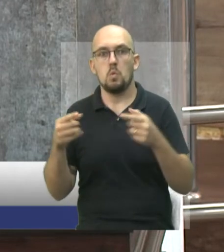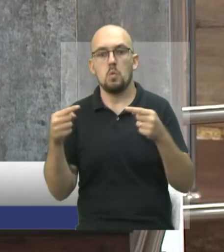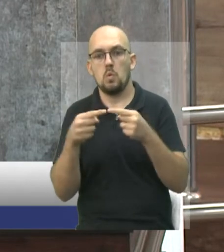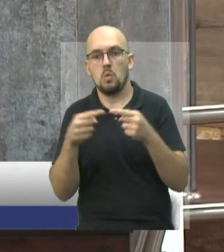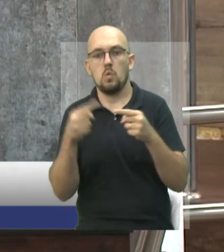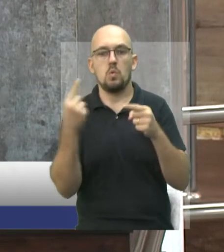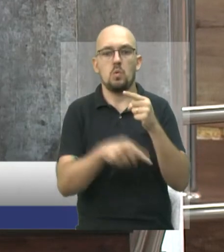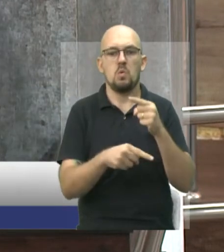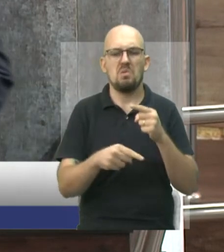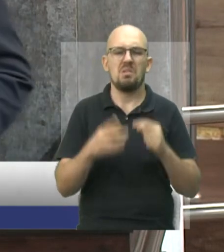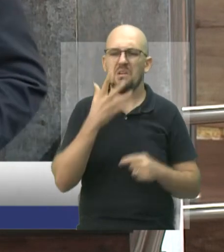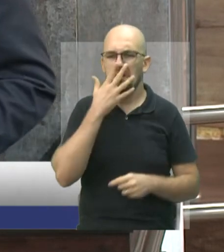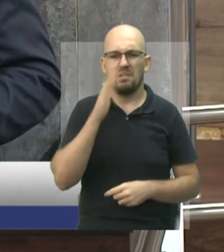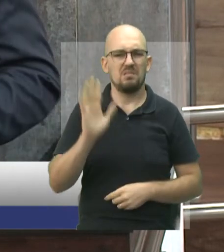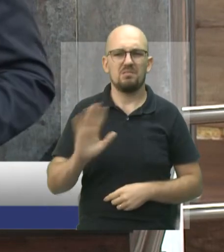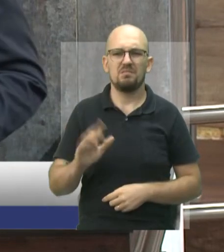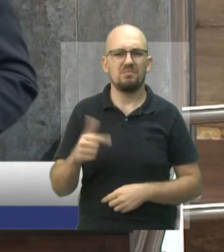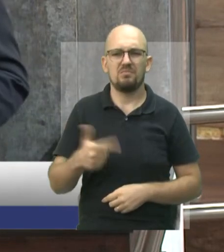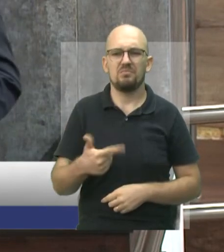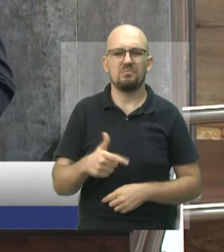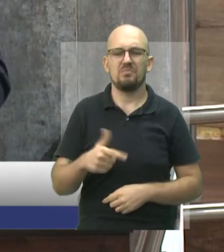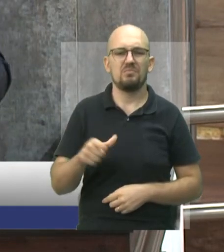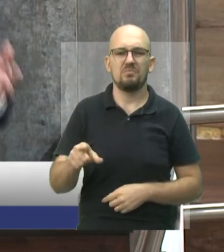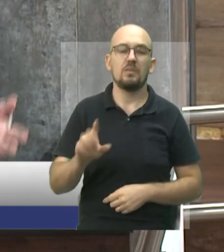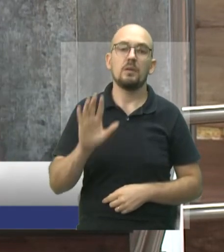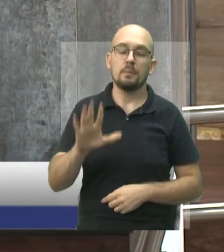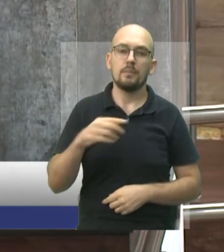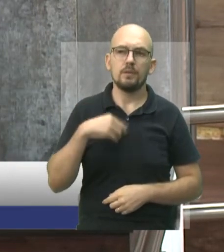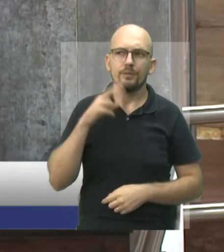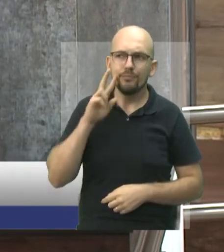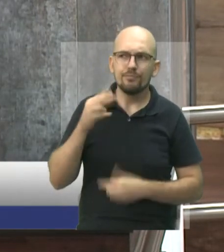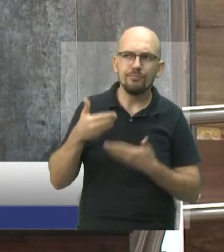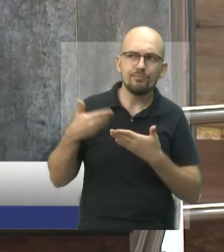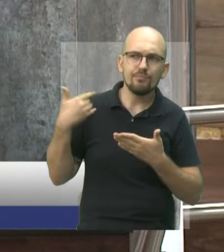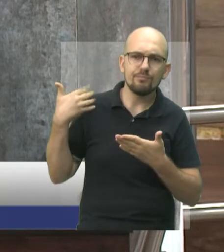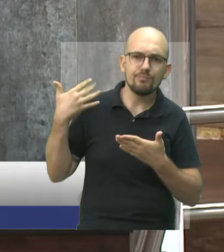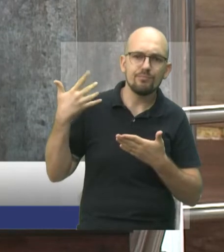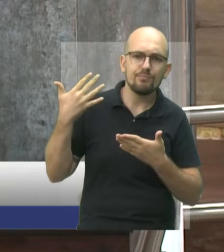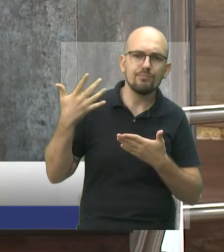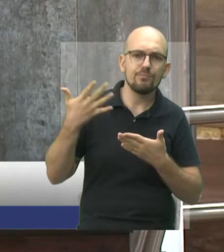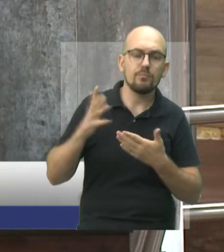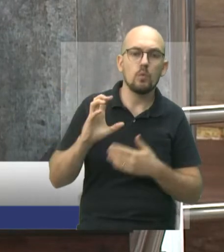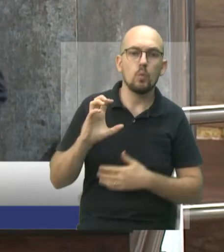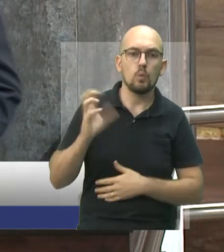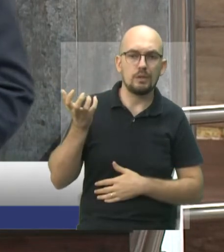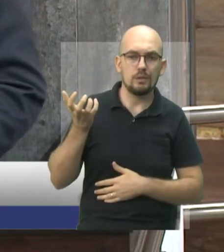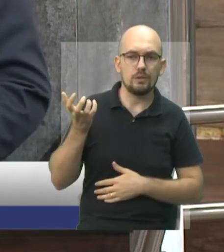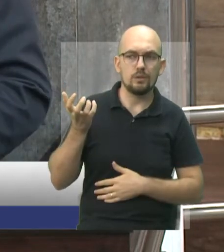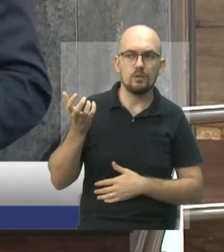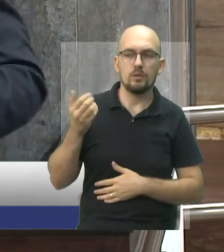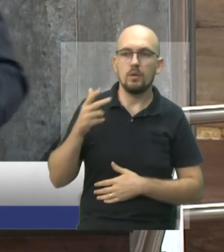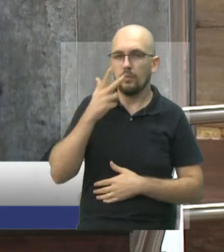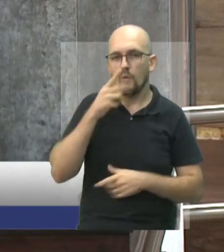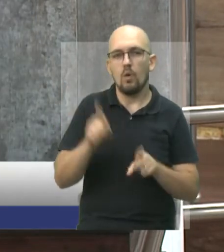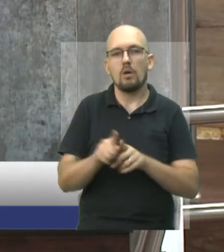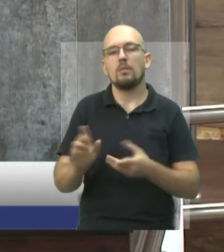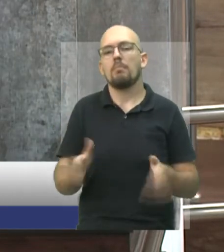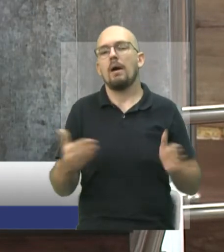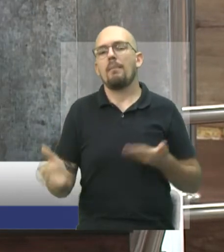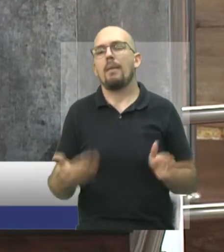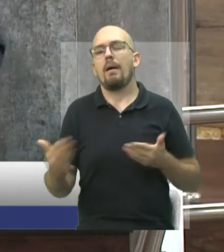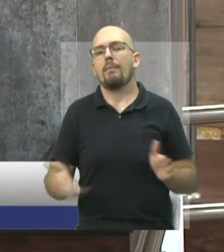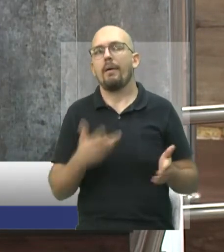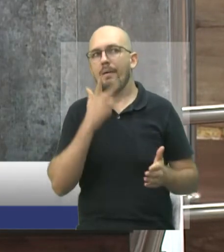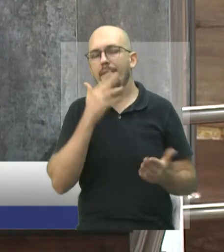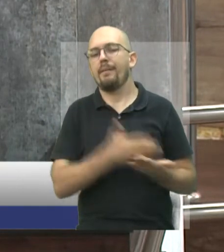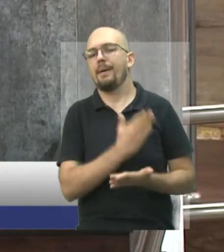não tem isso. Só que também a gente viu o que aconteceu nos últimos anos, o que passou a toque de caixa, pela maioria que tinha na